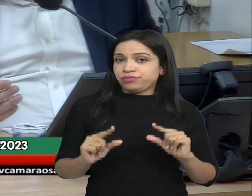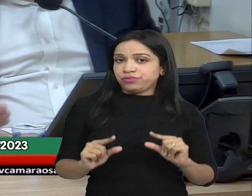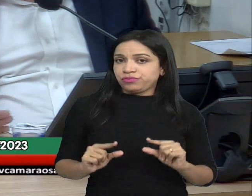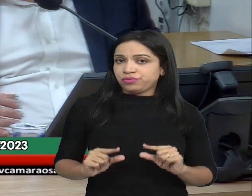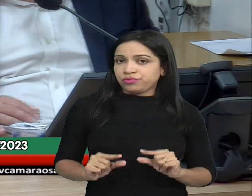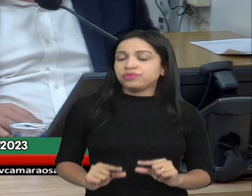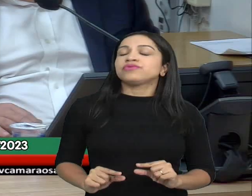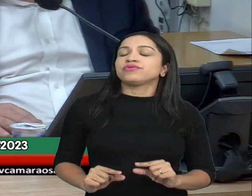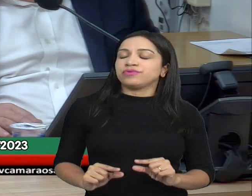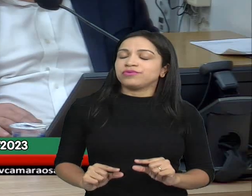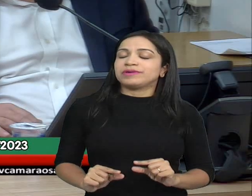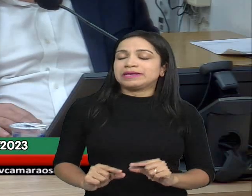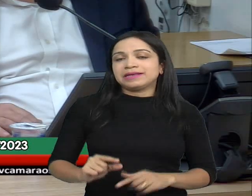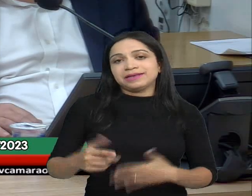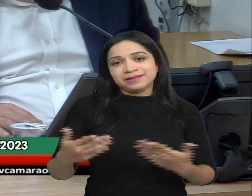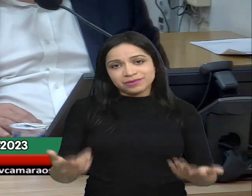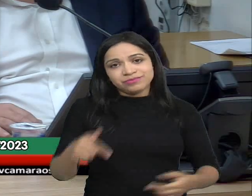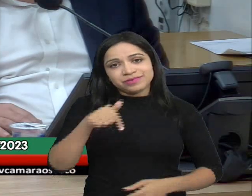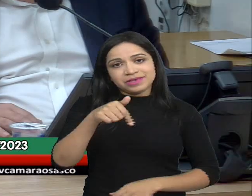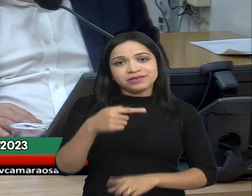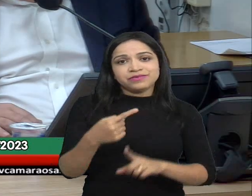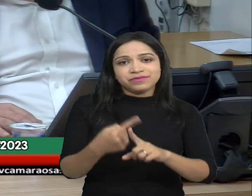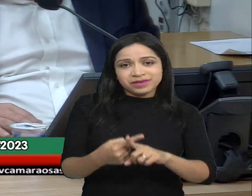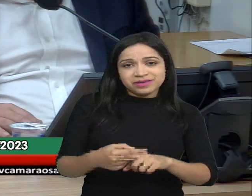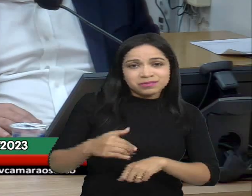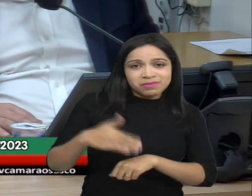tem que ser visto, tem que ser acompanhada.